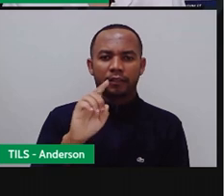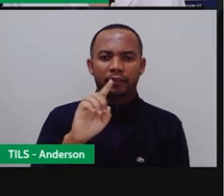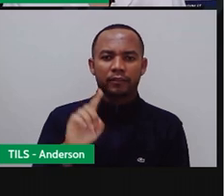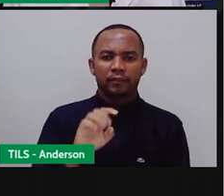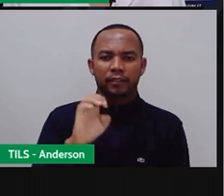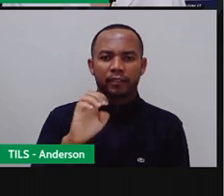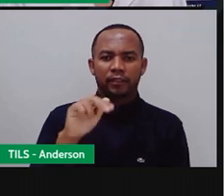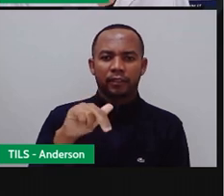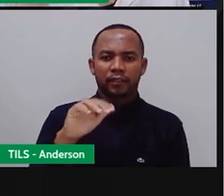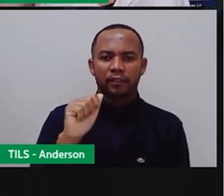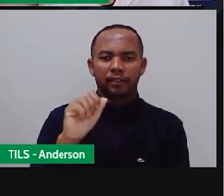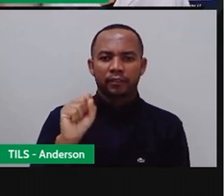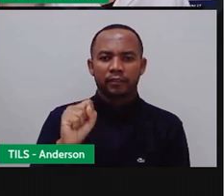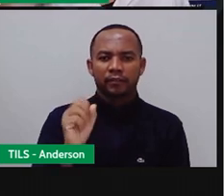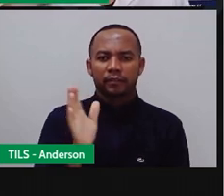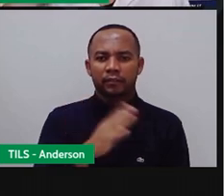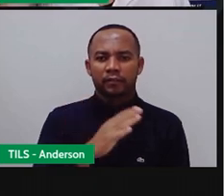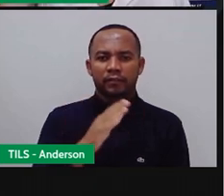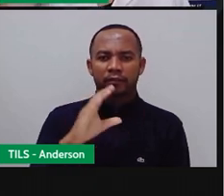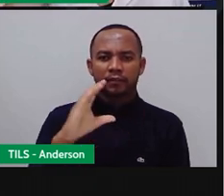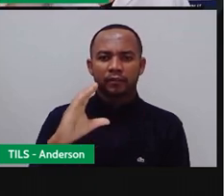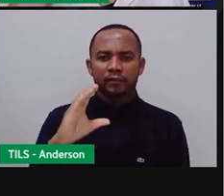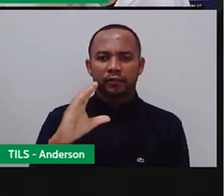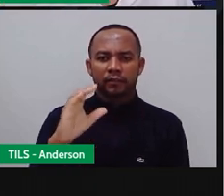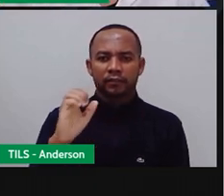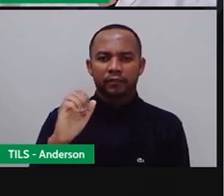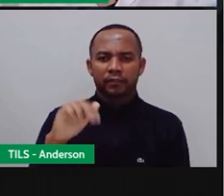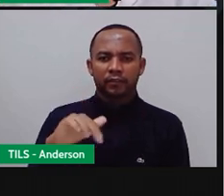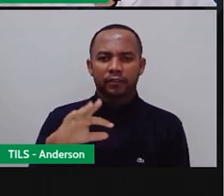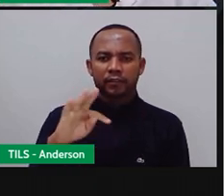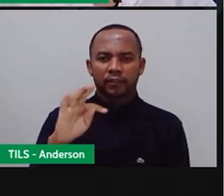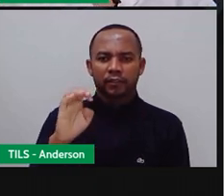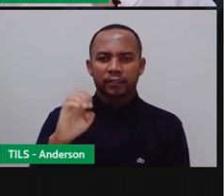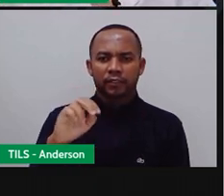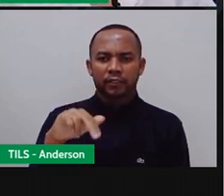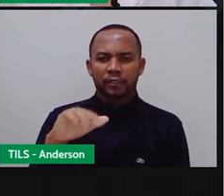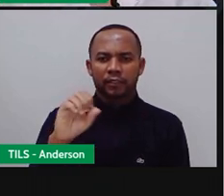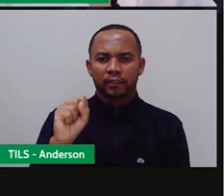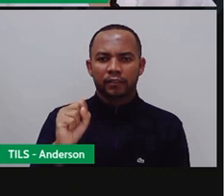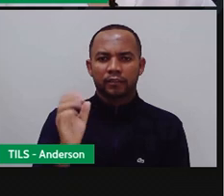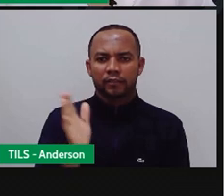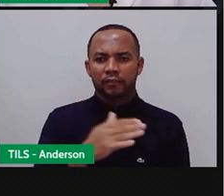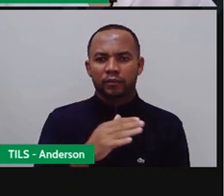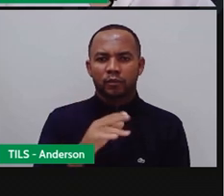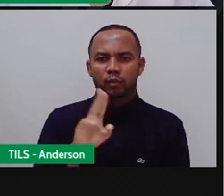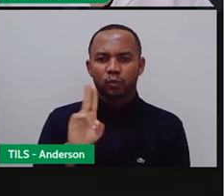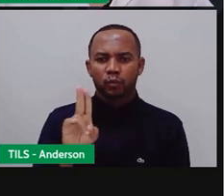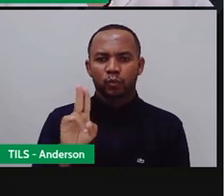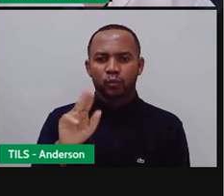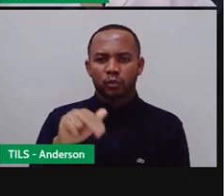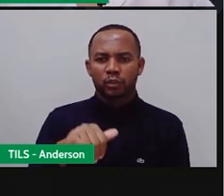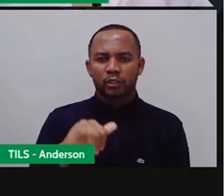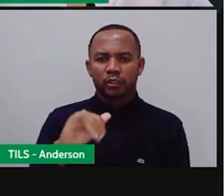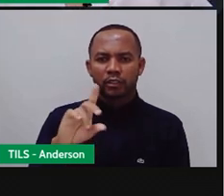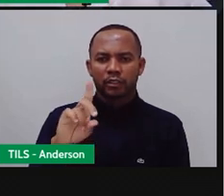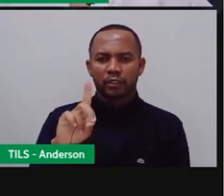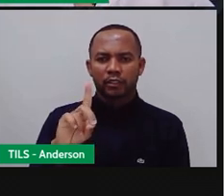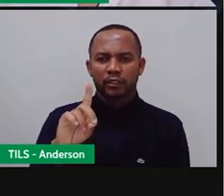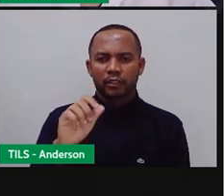só fazer uma reta um lado aqui uma unidade um uma dezena tem quantas unidades